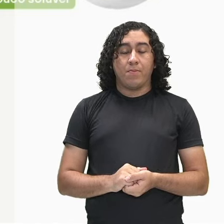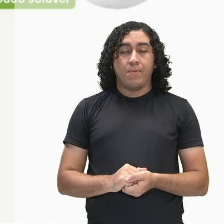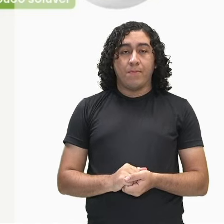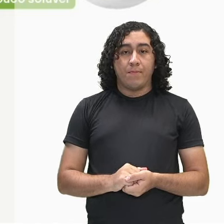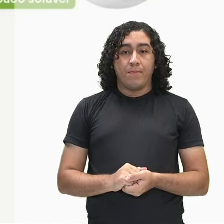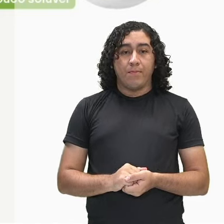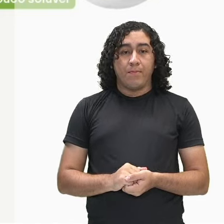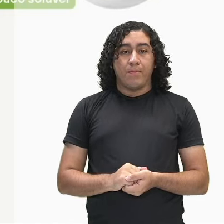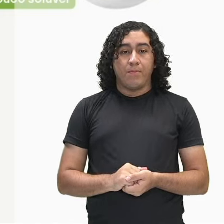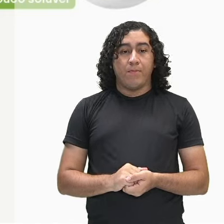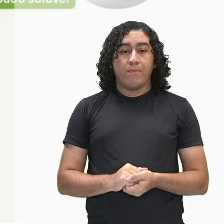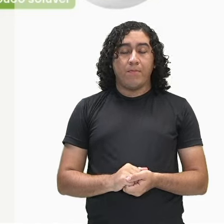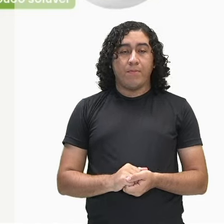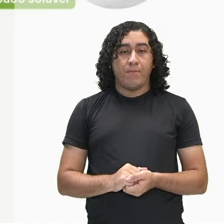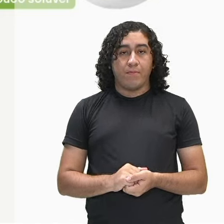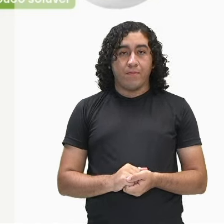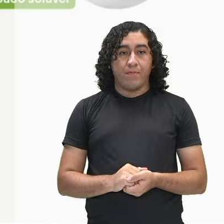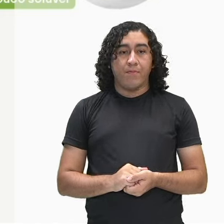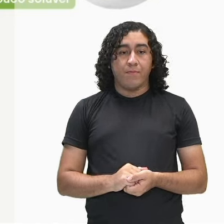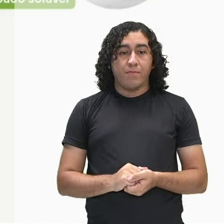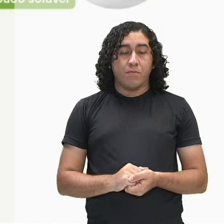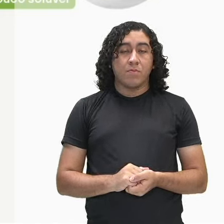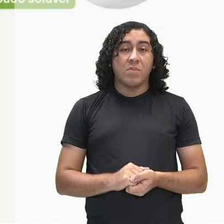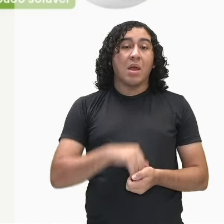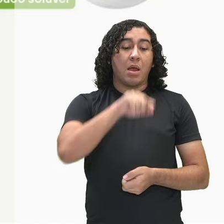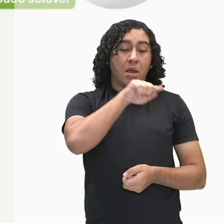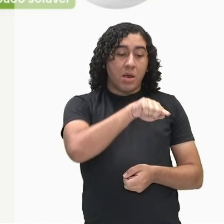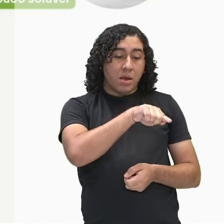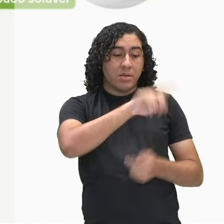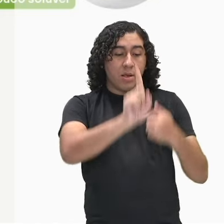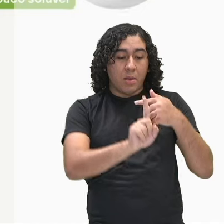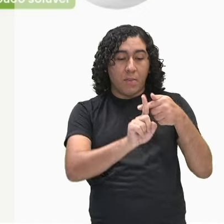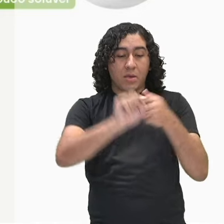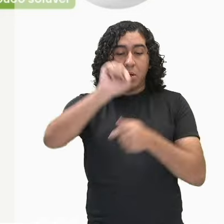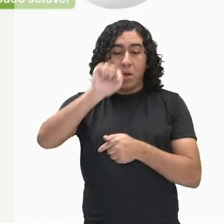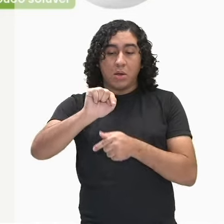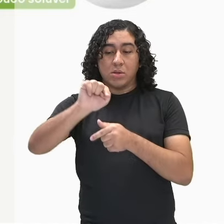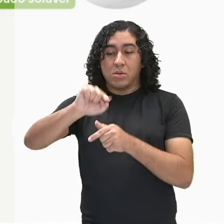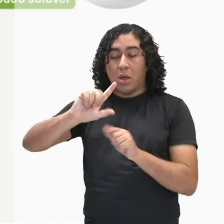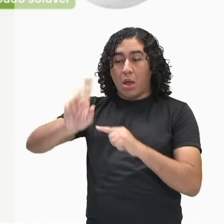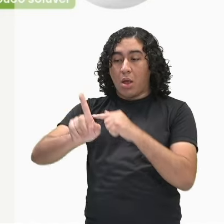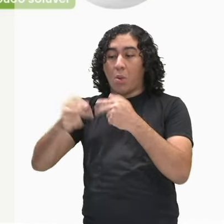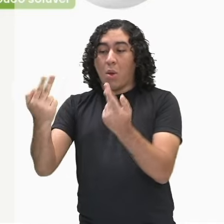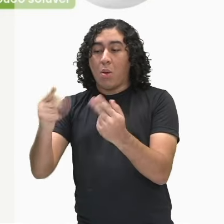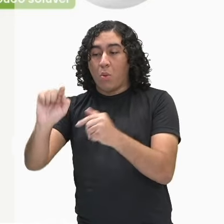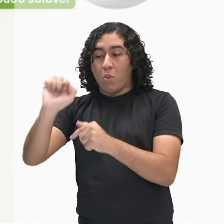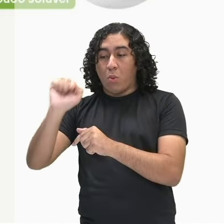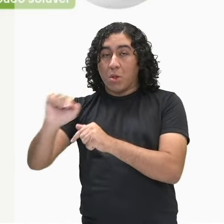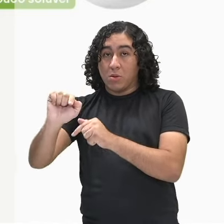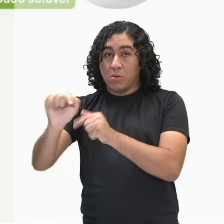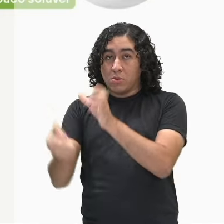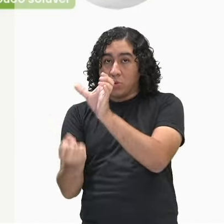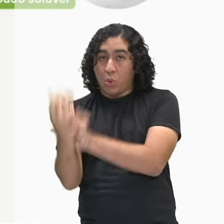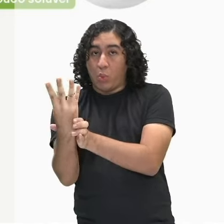Tá? Então, o solvente mais o soluto vai dar a